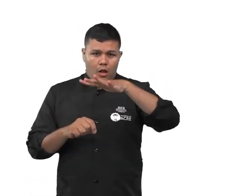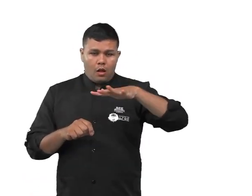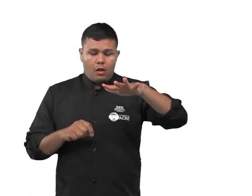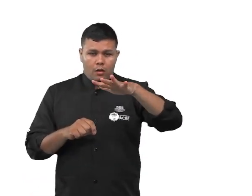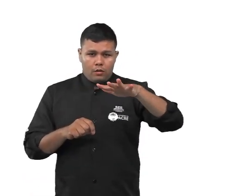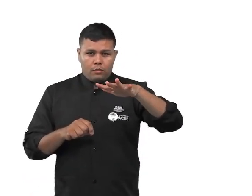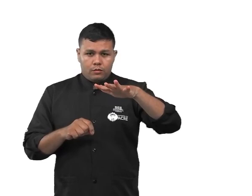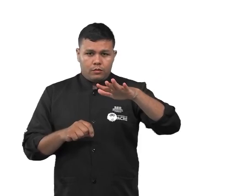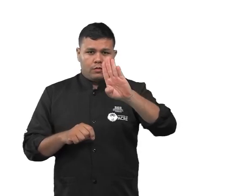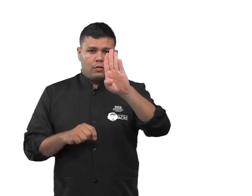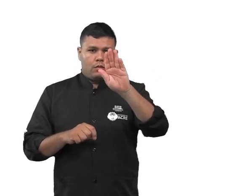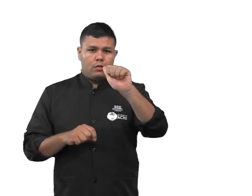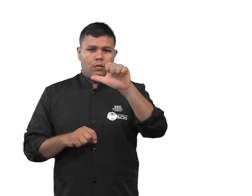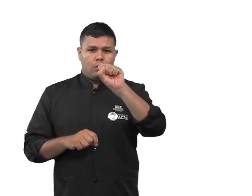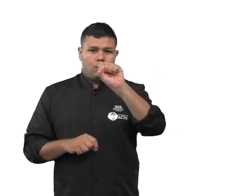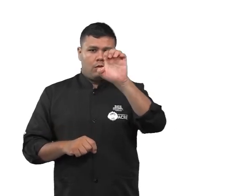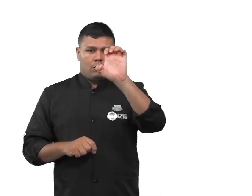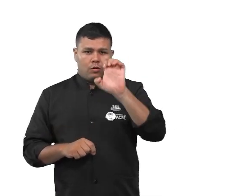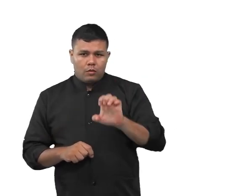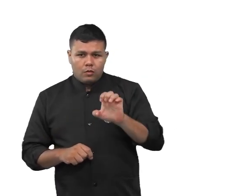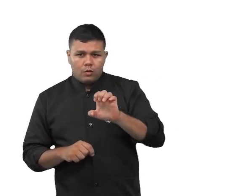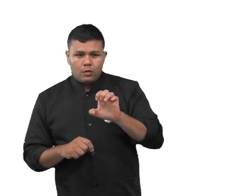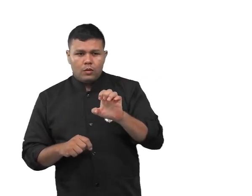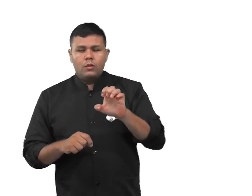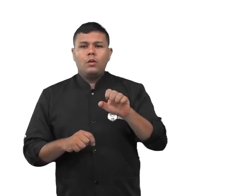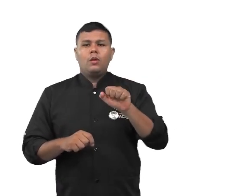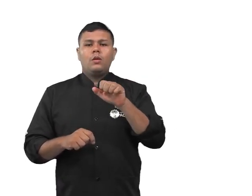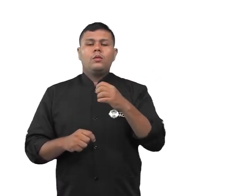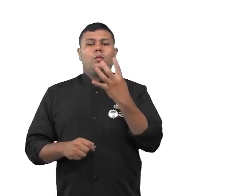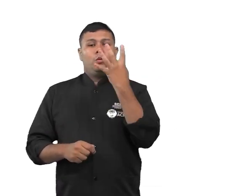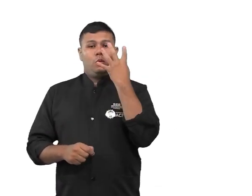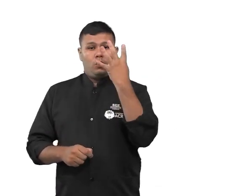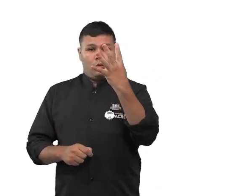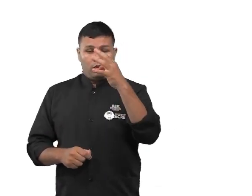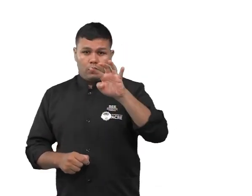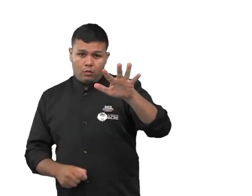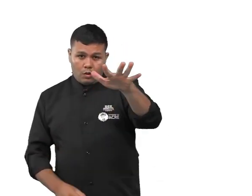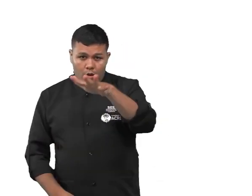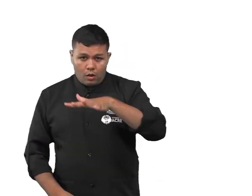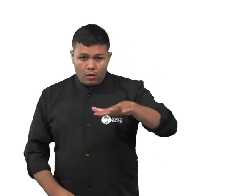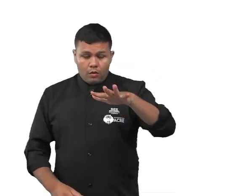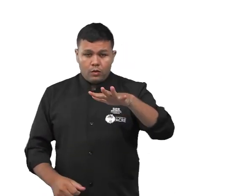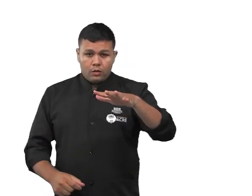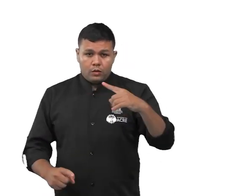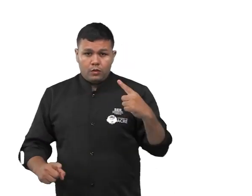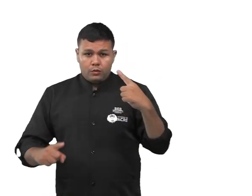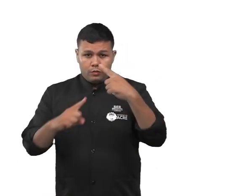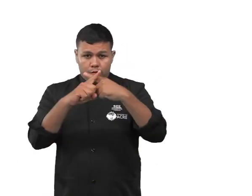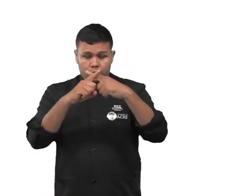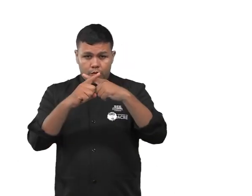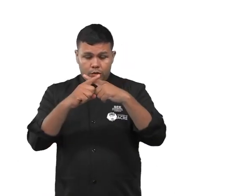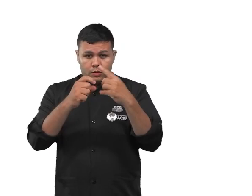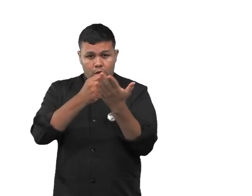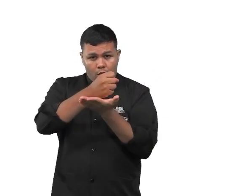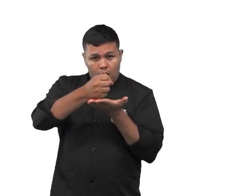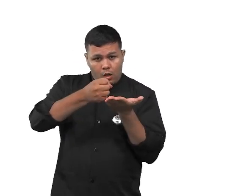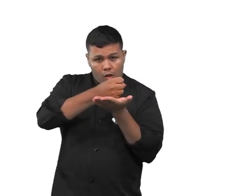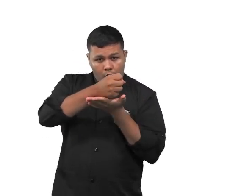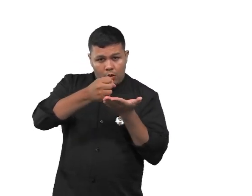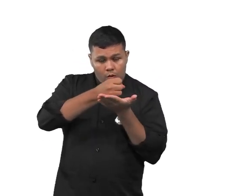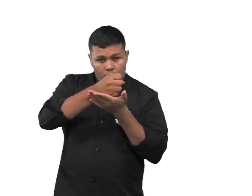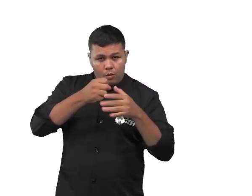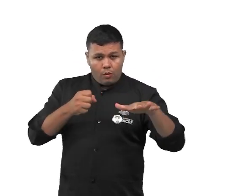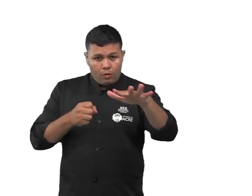quadrilátero. Se você pensar ela como área lateral, você tem 4 áreas, ou seja, 4 vezes a área da base. Se você pensar como área